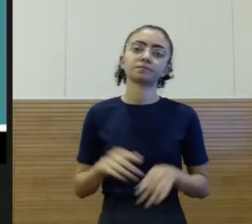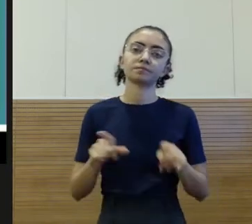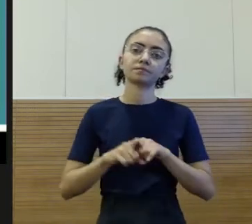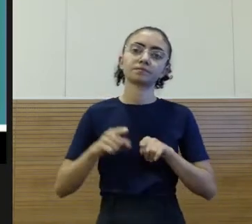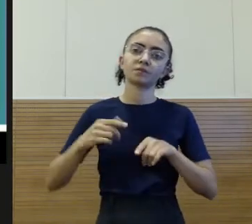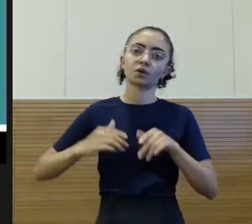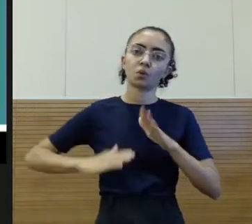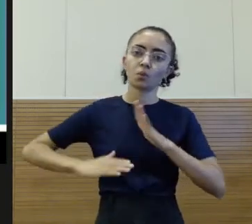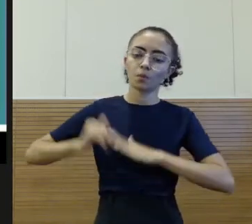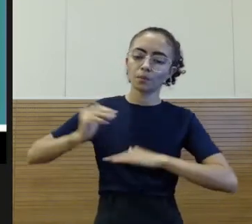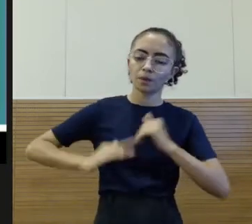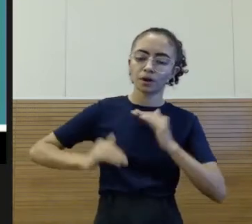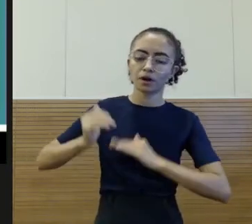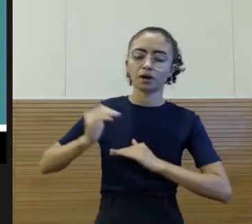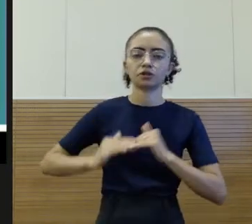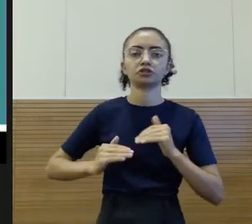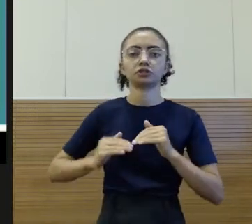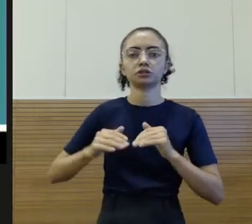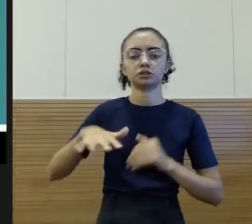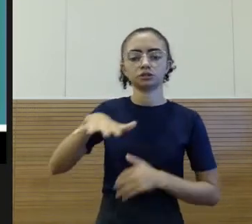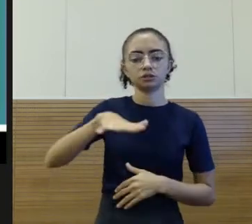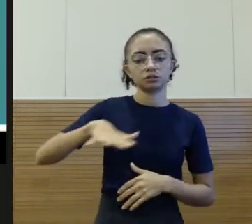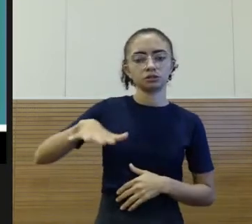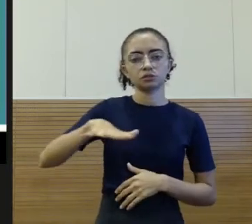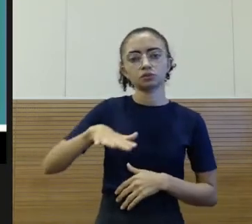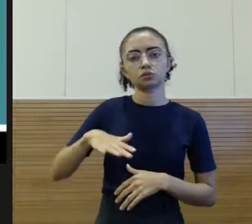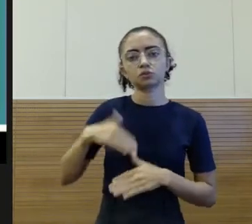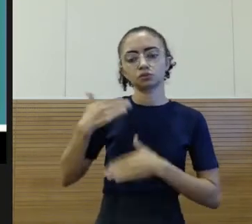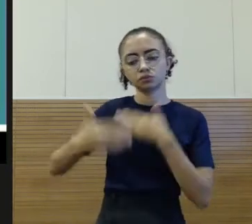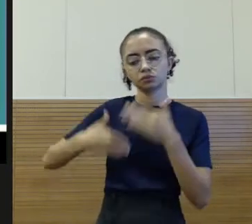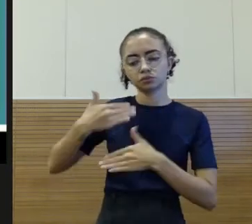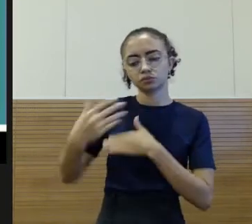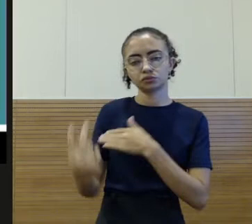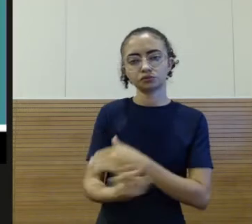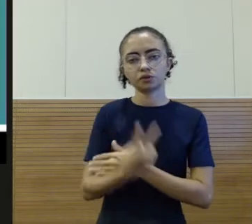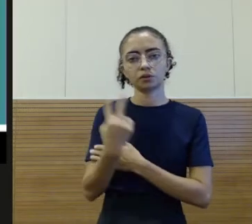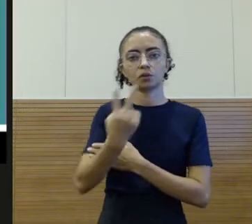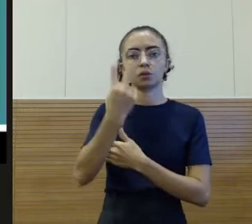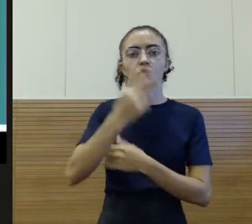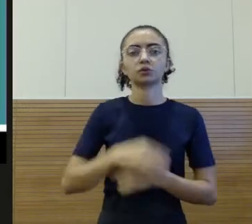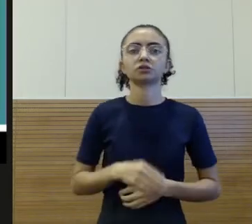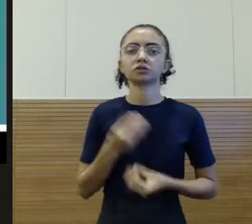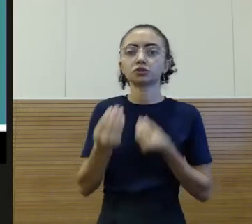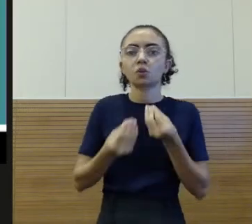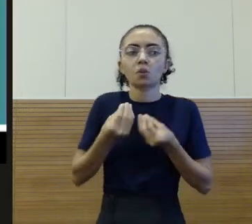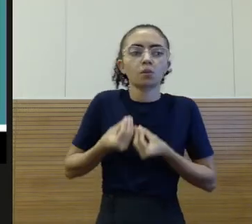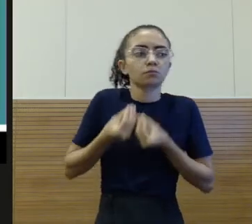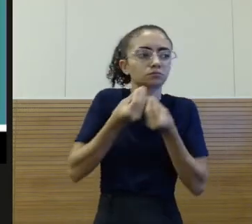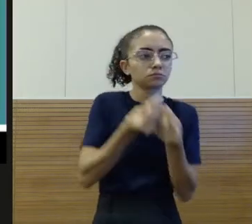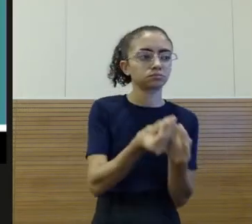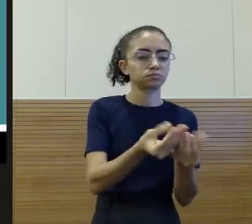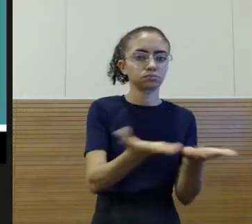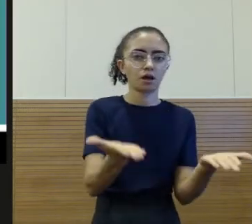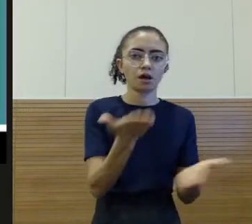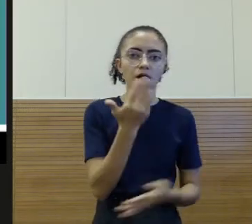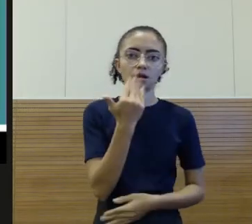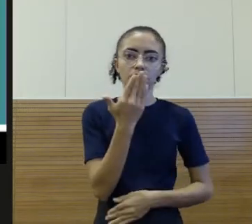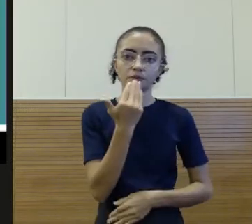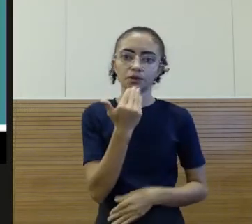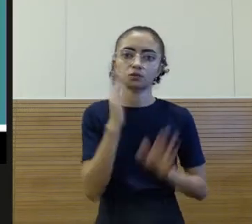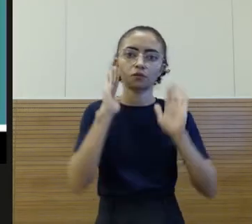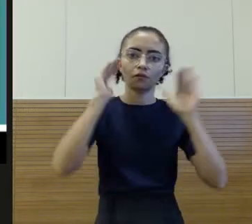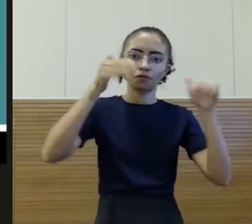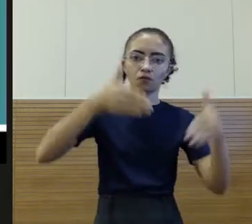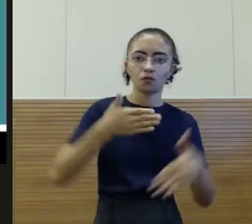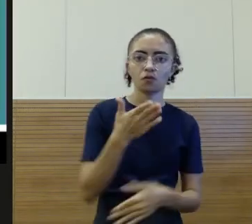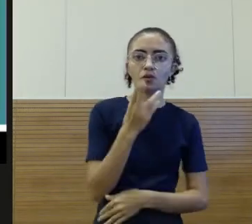ações durante essa cadeia de valor, o fornecimento de alimentos que tem essa visão sensível da nutrição, ou seja,